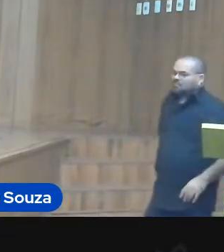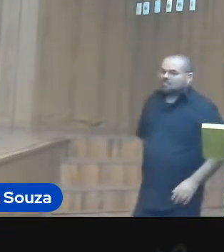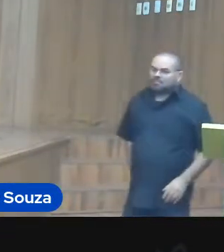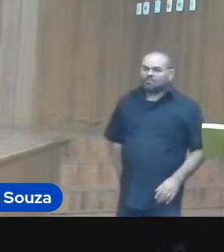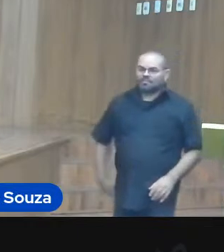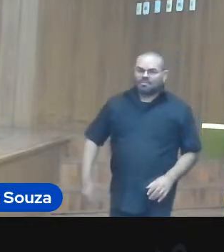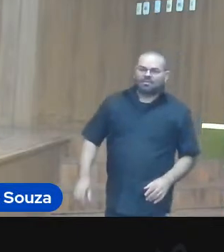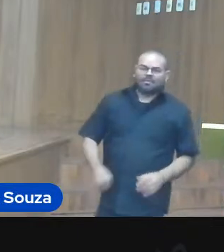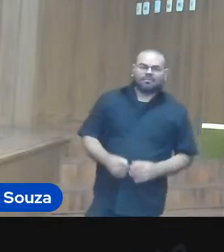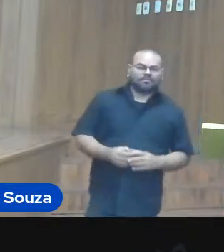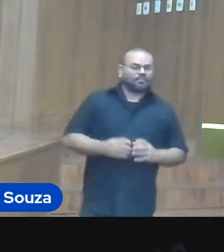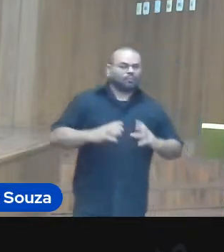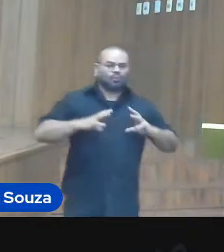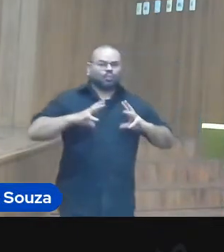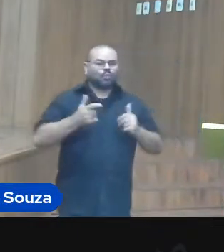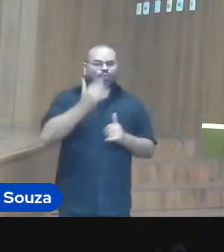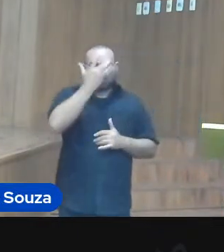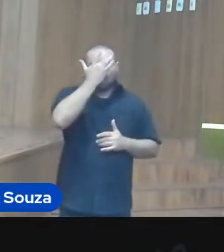nesse sentido